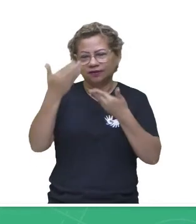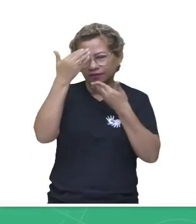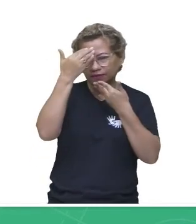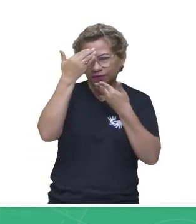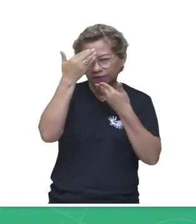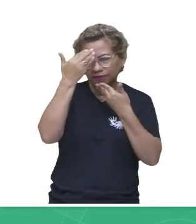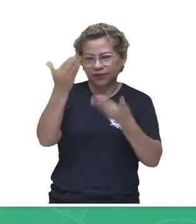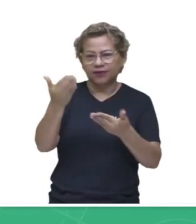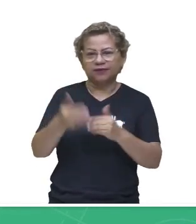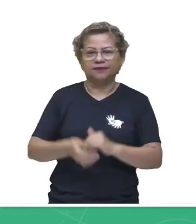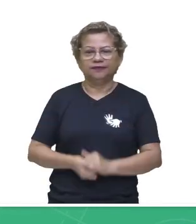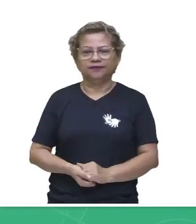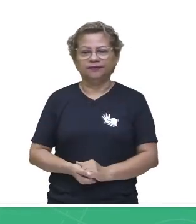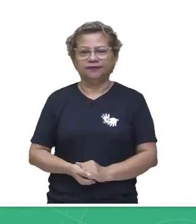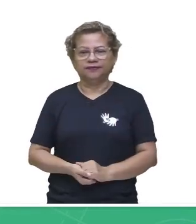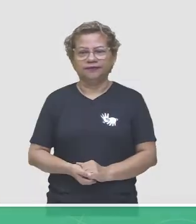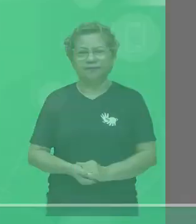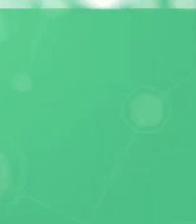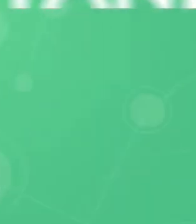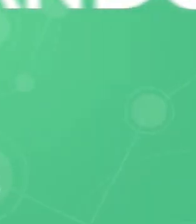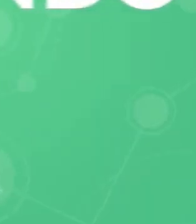próxima.